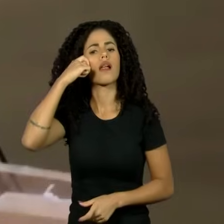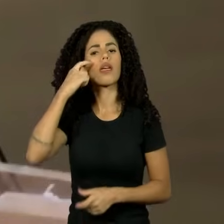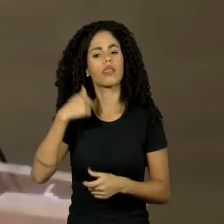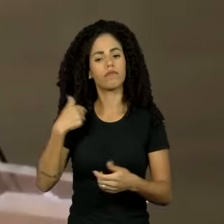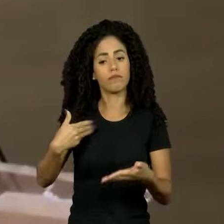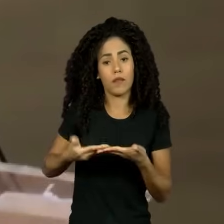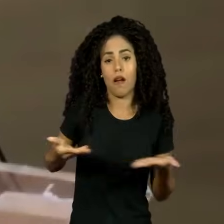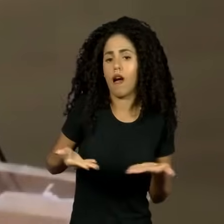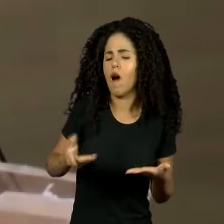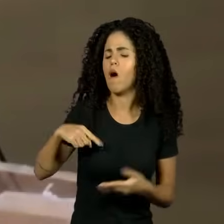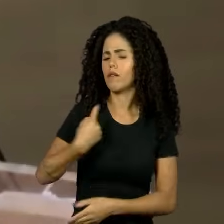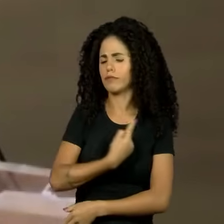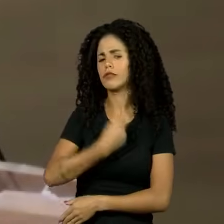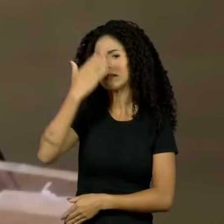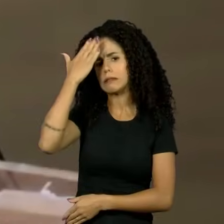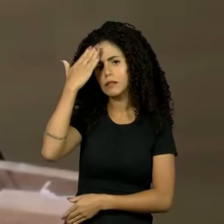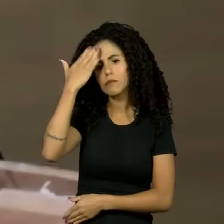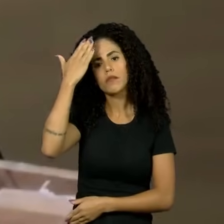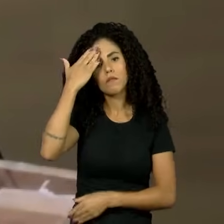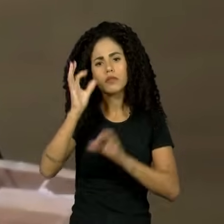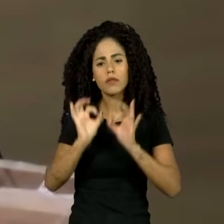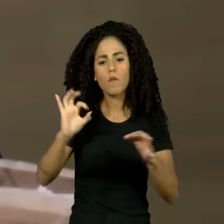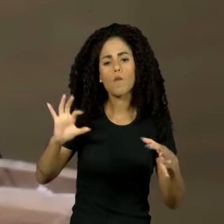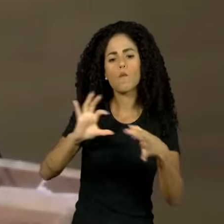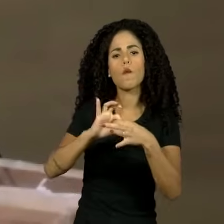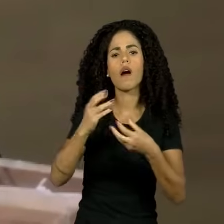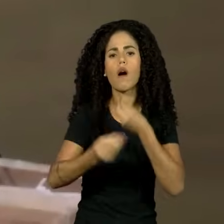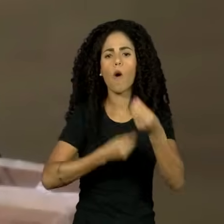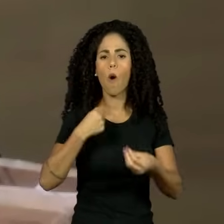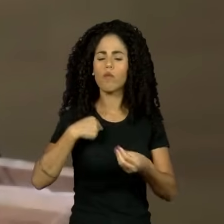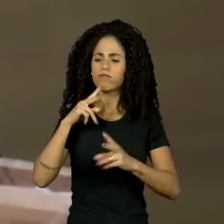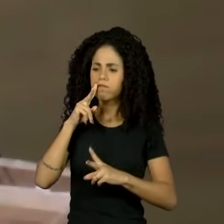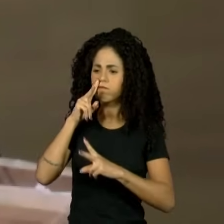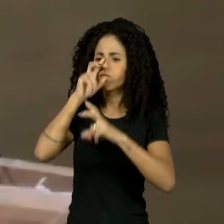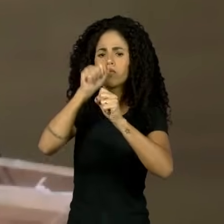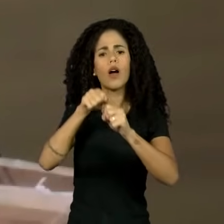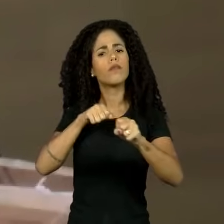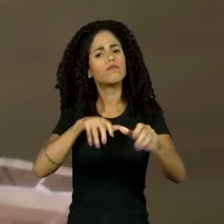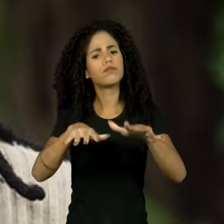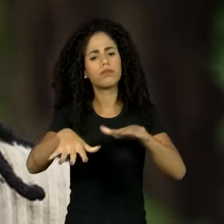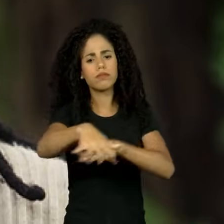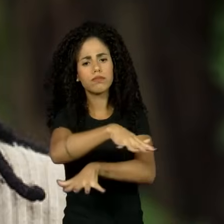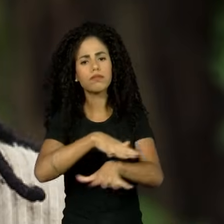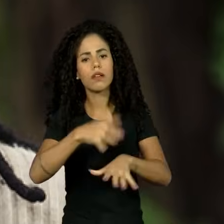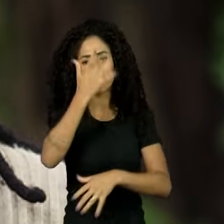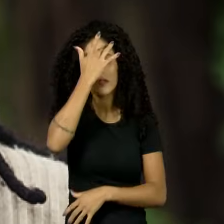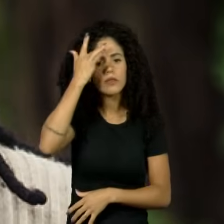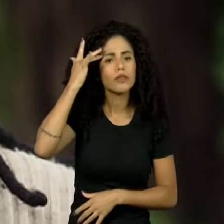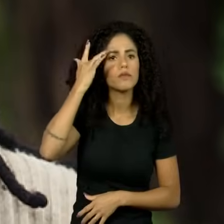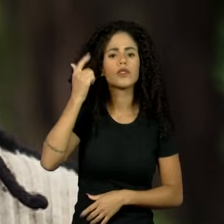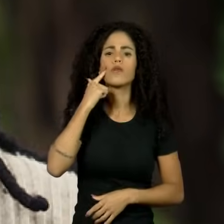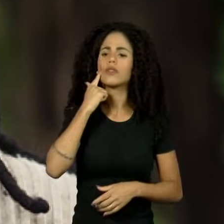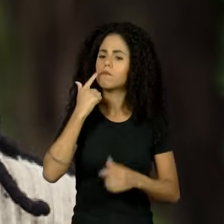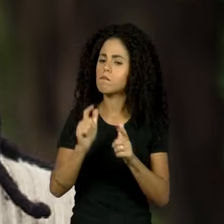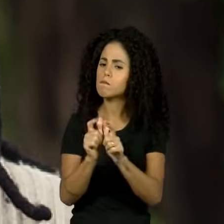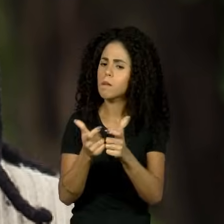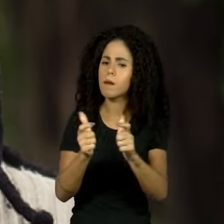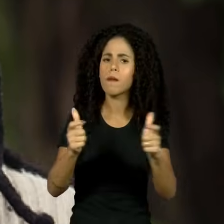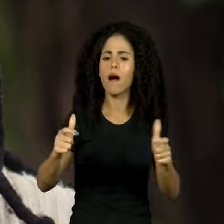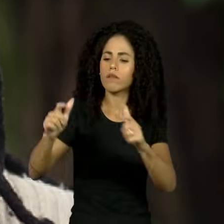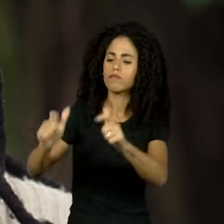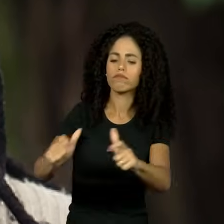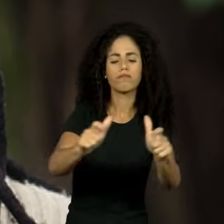recente, né? E ela tem muito a ver com a força mesmo dos movimentos sociais em multiplicar os